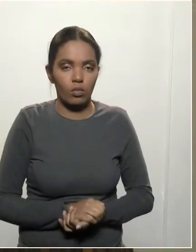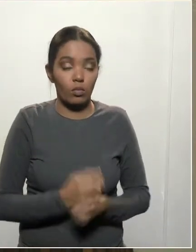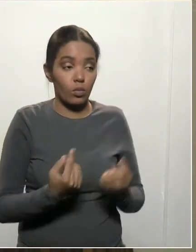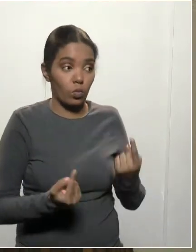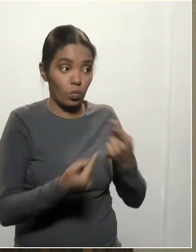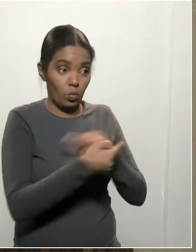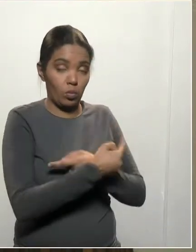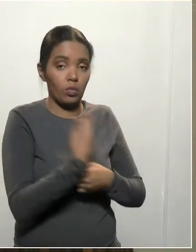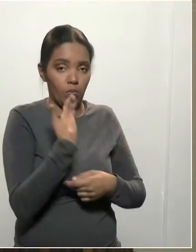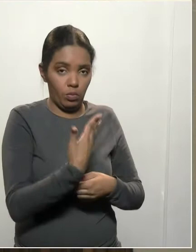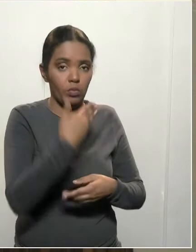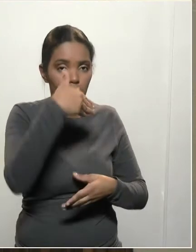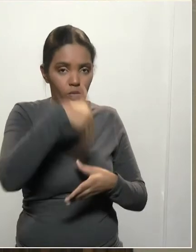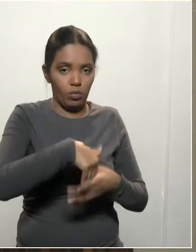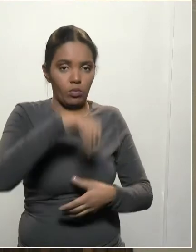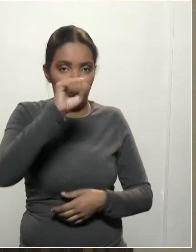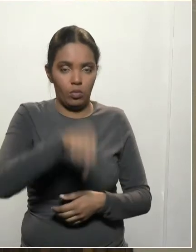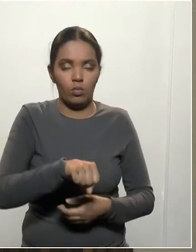Posição indica voto sim.